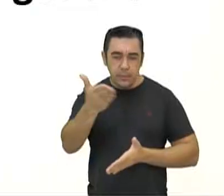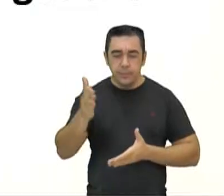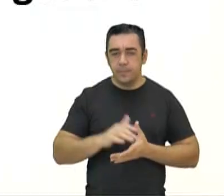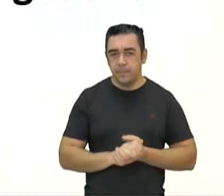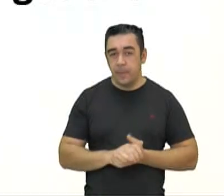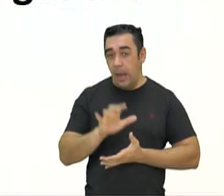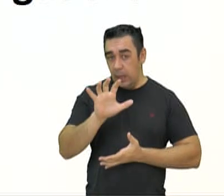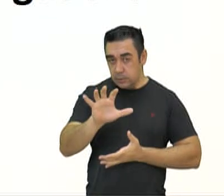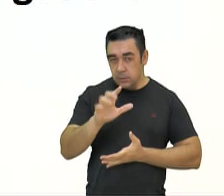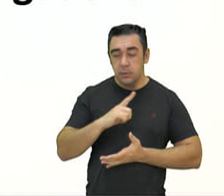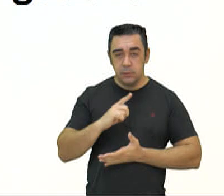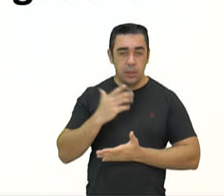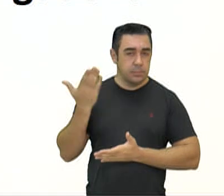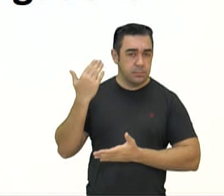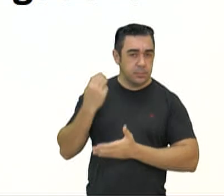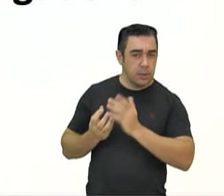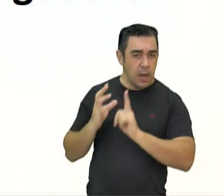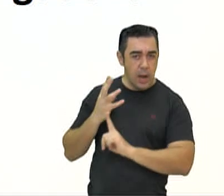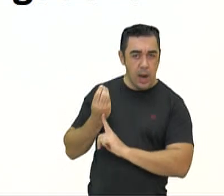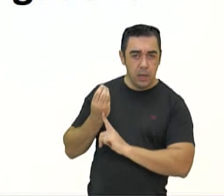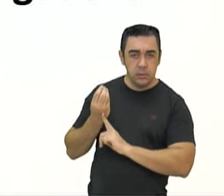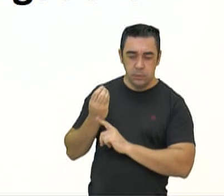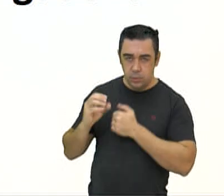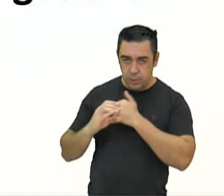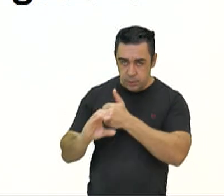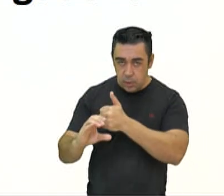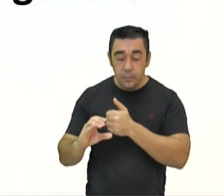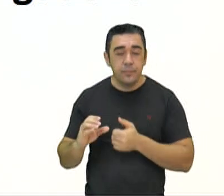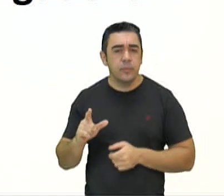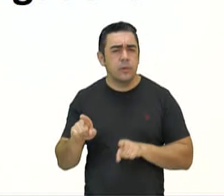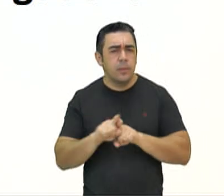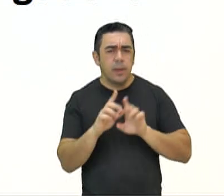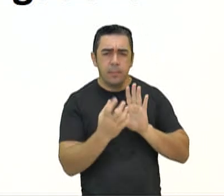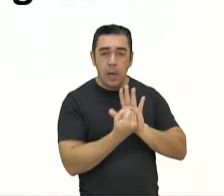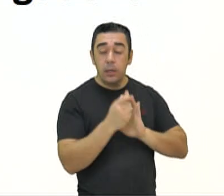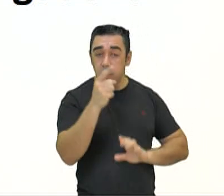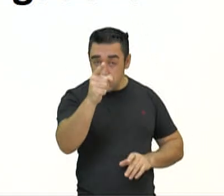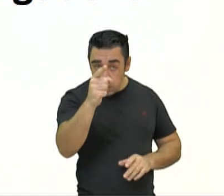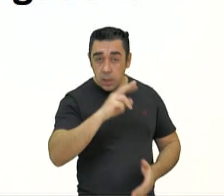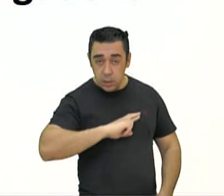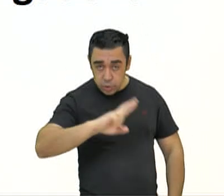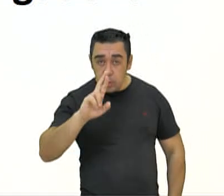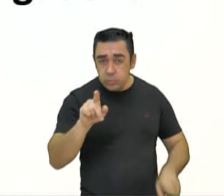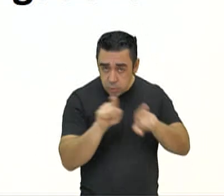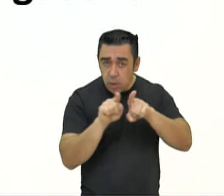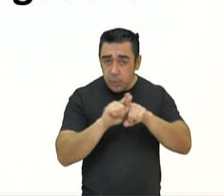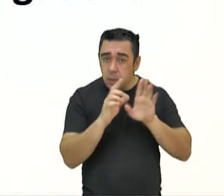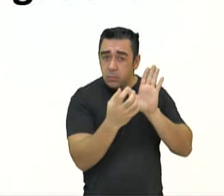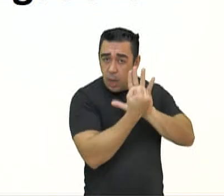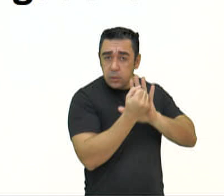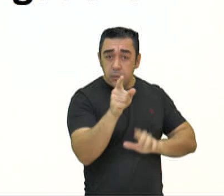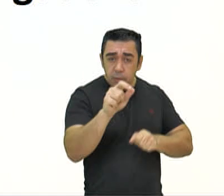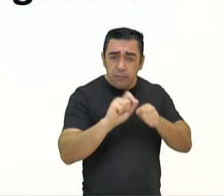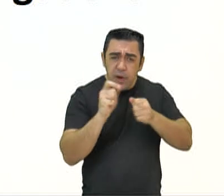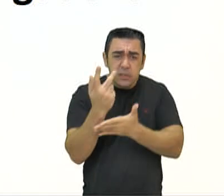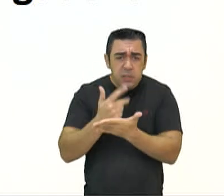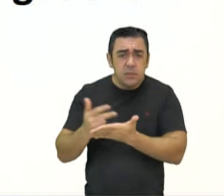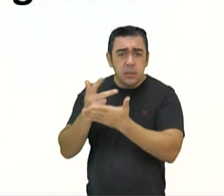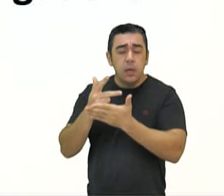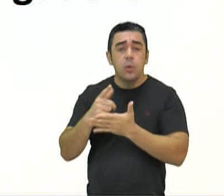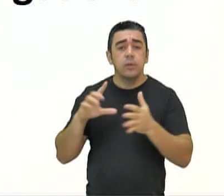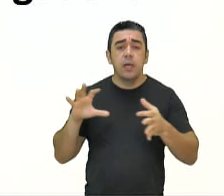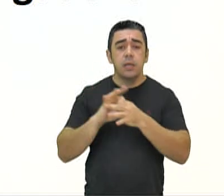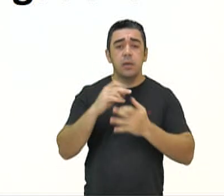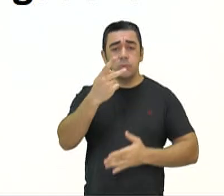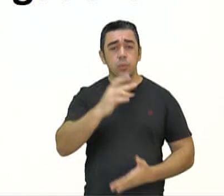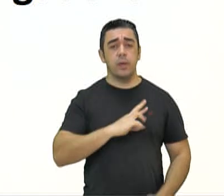Assim como a arte paleocristã tem sua simbologia, acredito que na sua religião também tenha. Faça um desenho dos símbolos ligados à